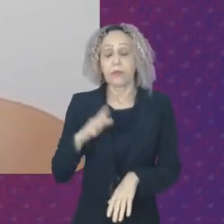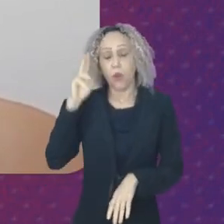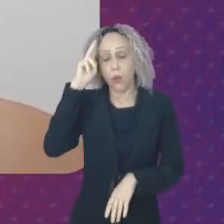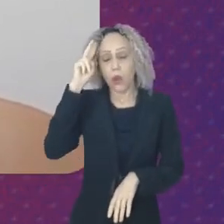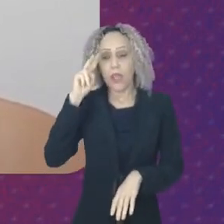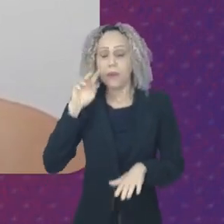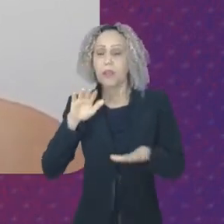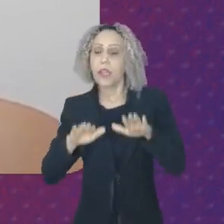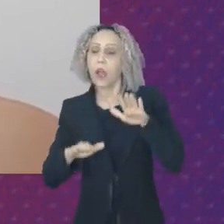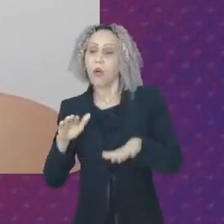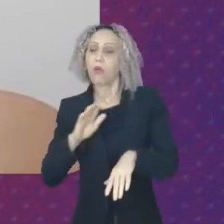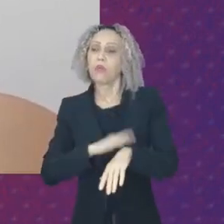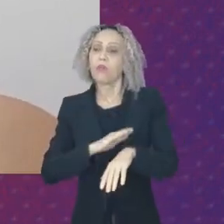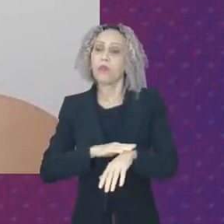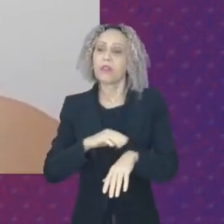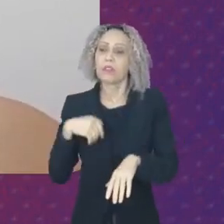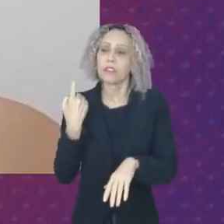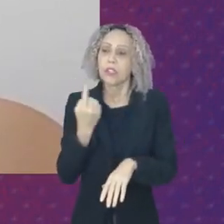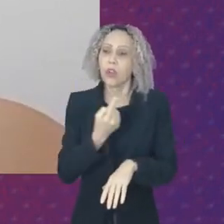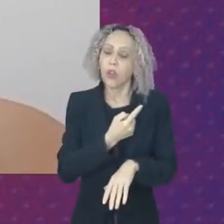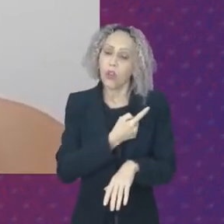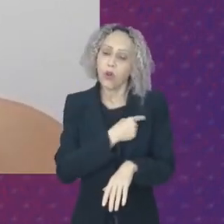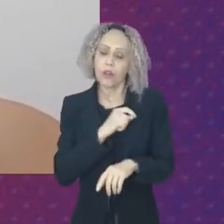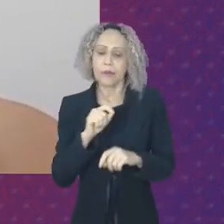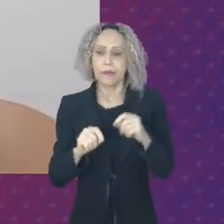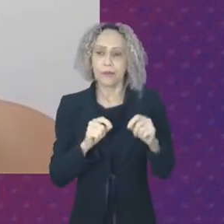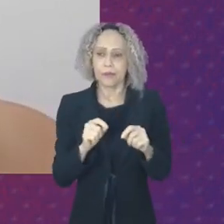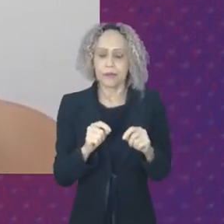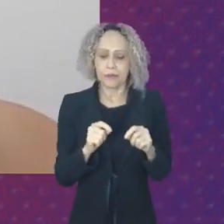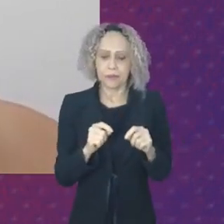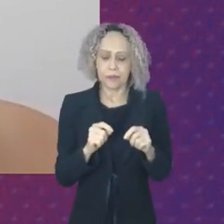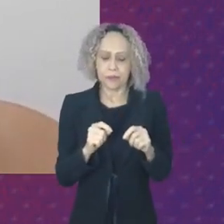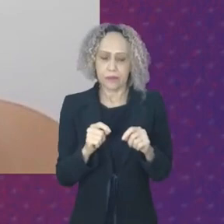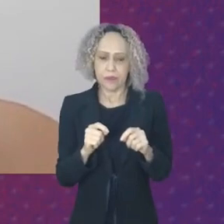assim, a gente teve contato, seja por